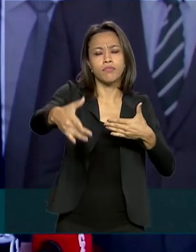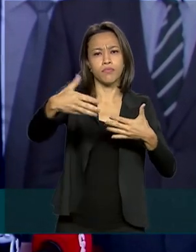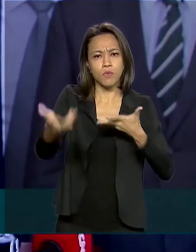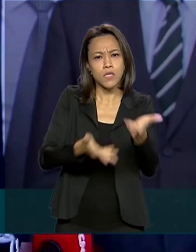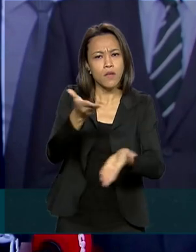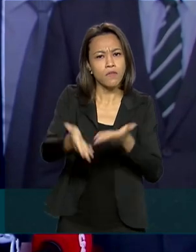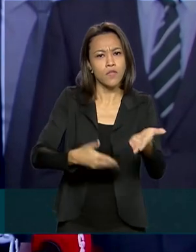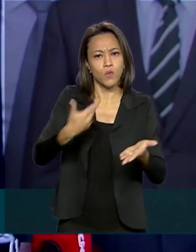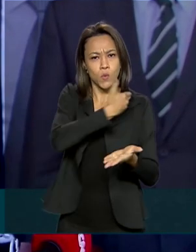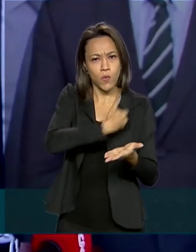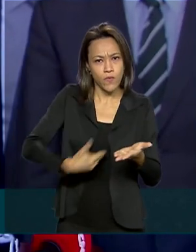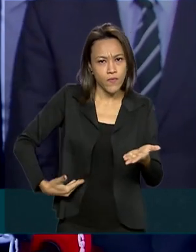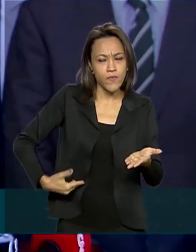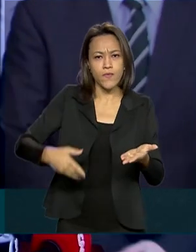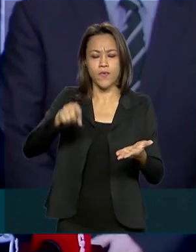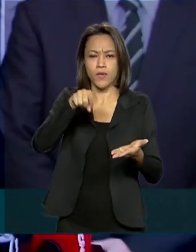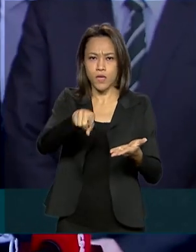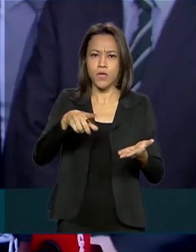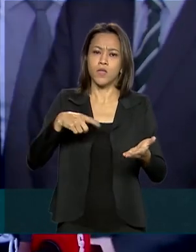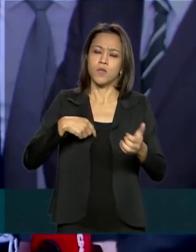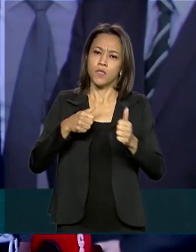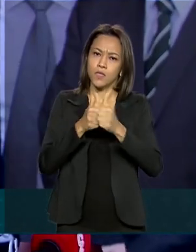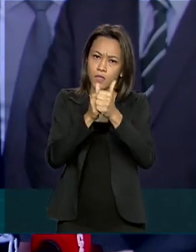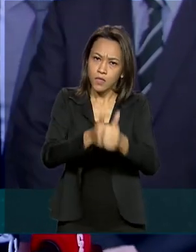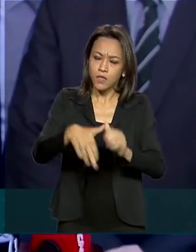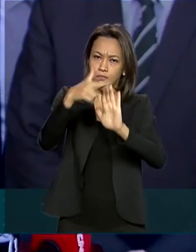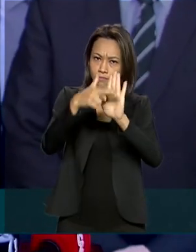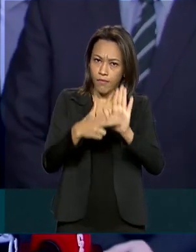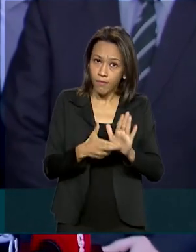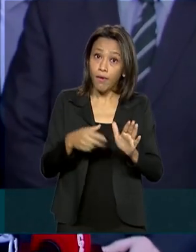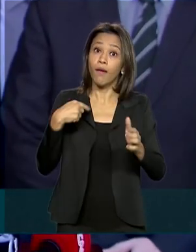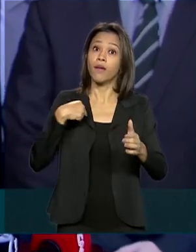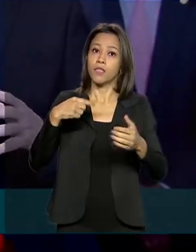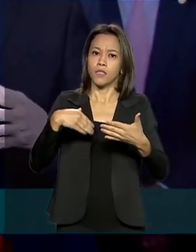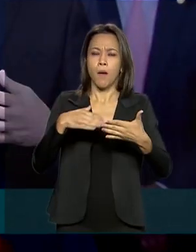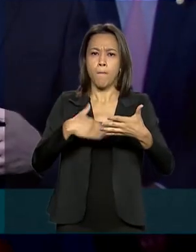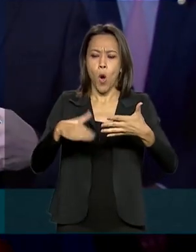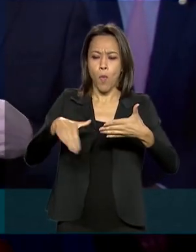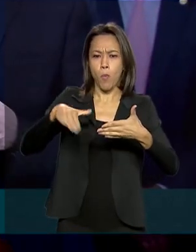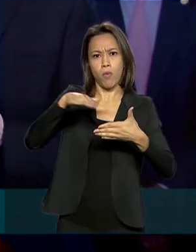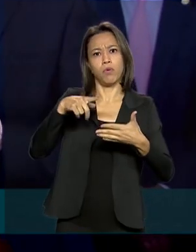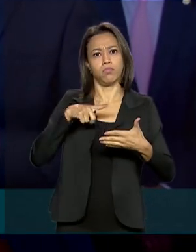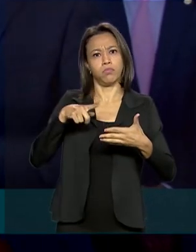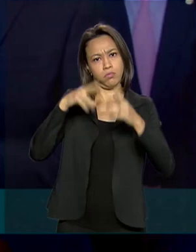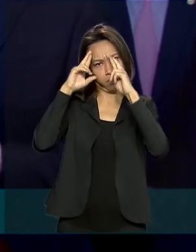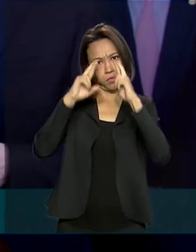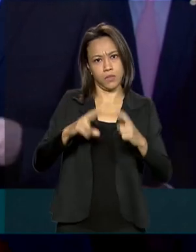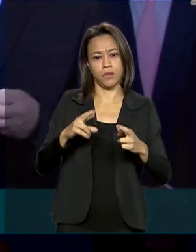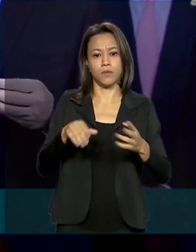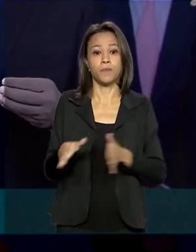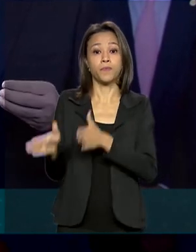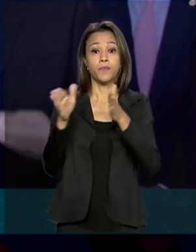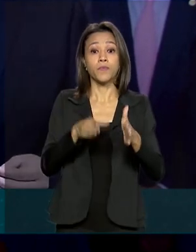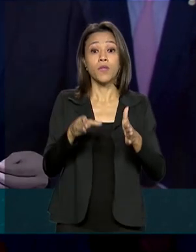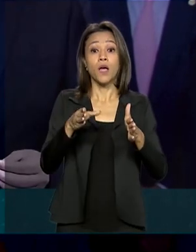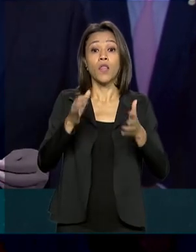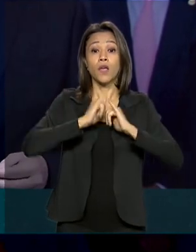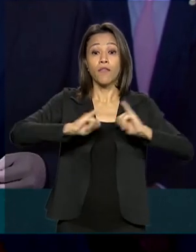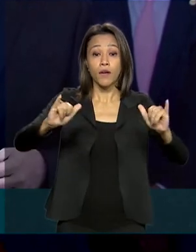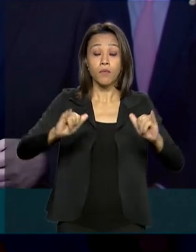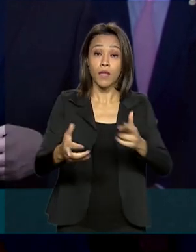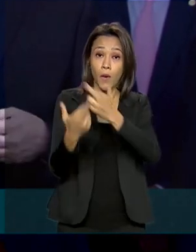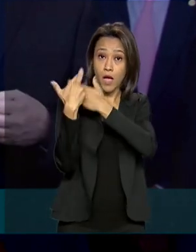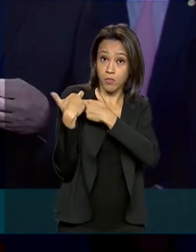meritocracia, com custos exigentes, promoção por mérito. O recado que nós queremos dar é responsabilidade